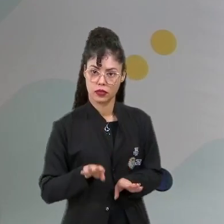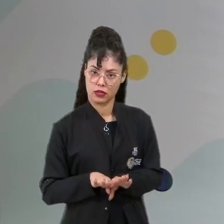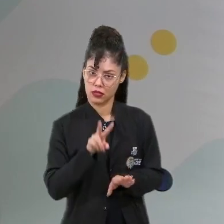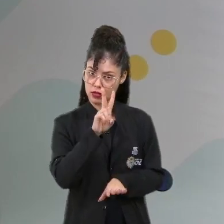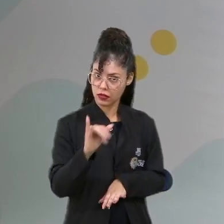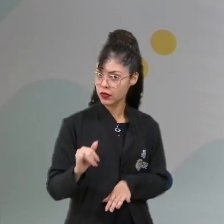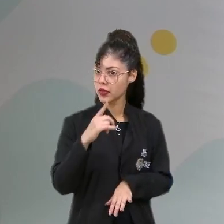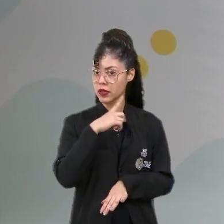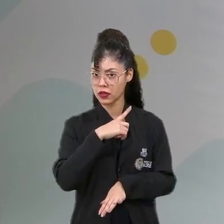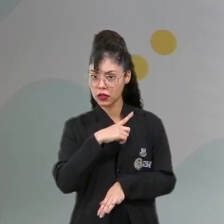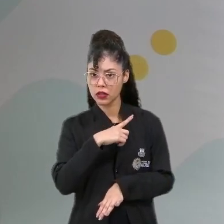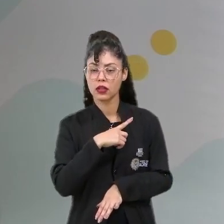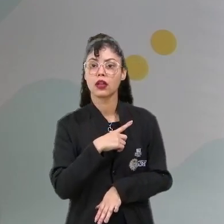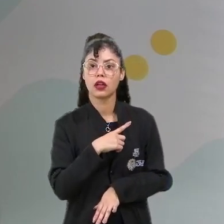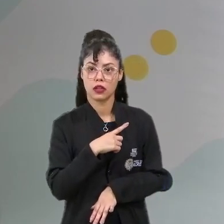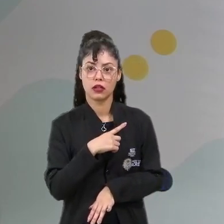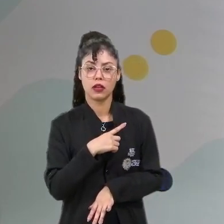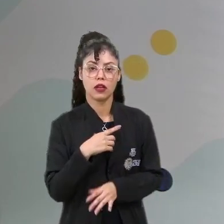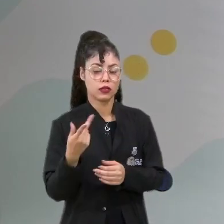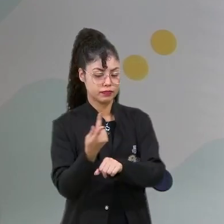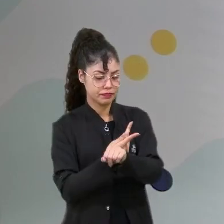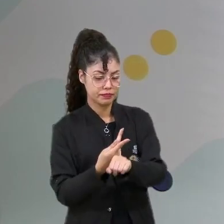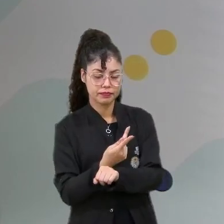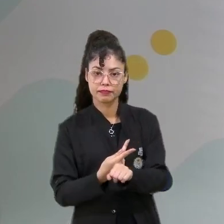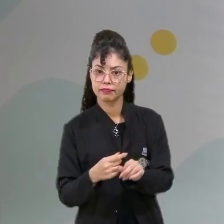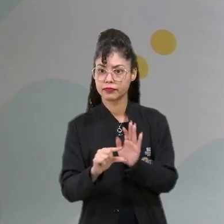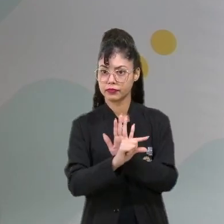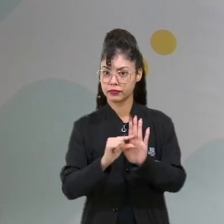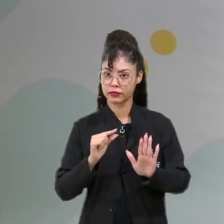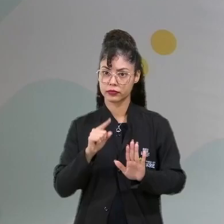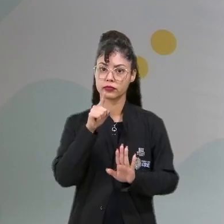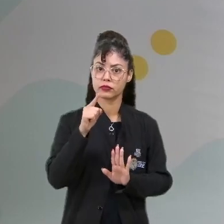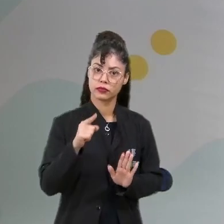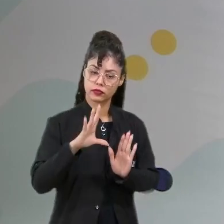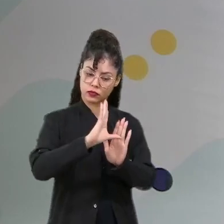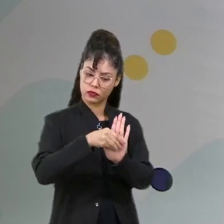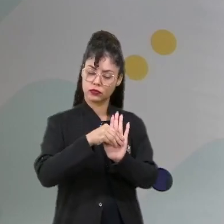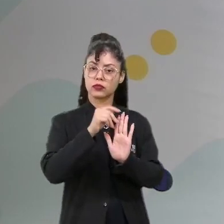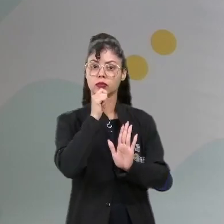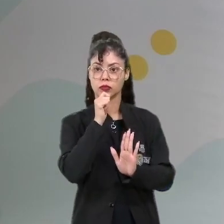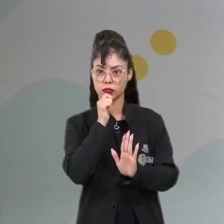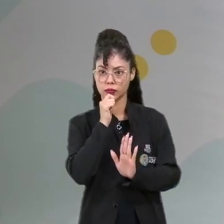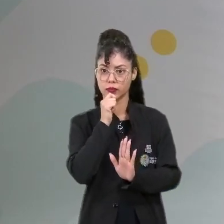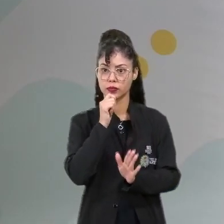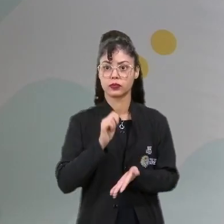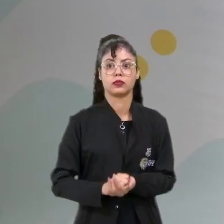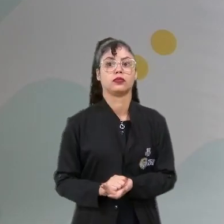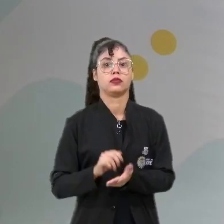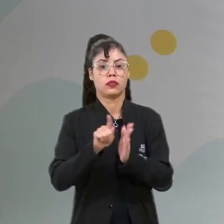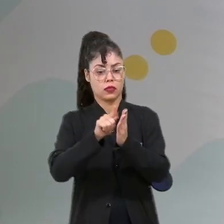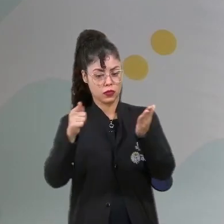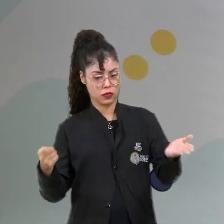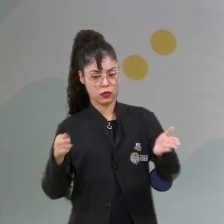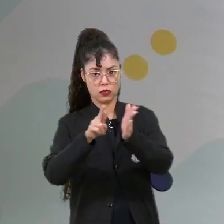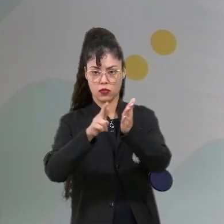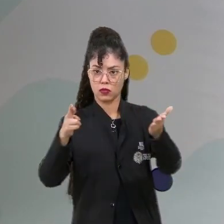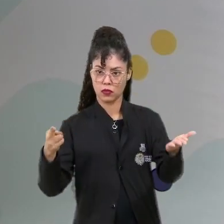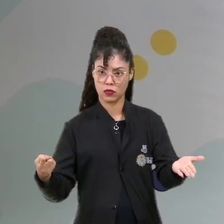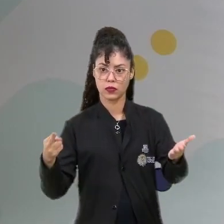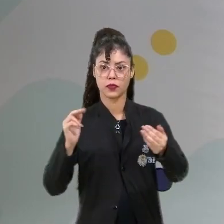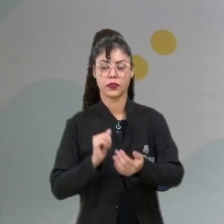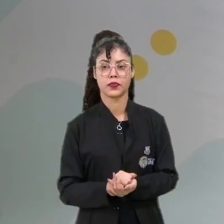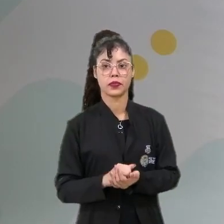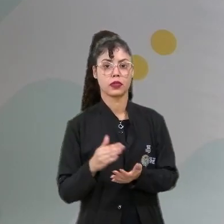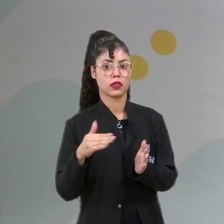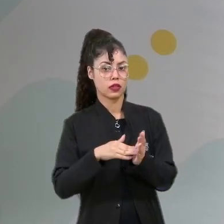você vai procurar, vai ter uma fonte, vamos supor que você colocou lá um jornal, uma revista